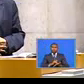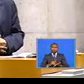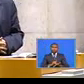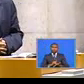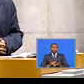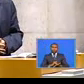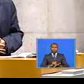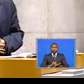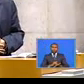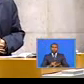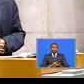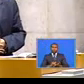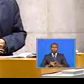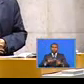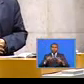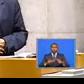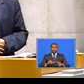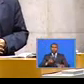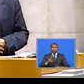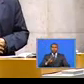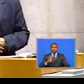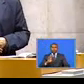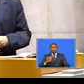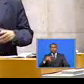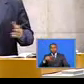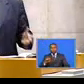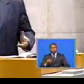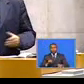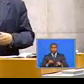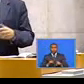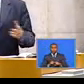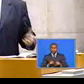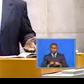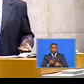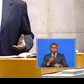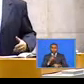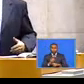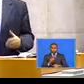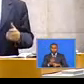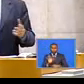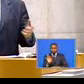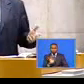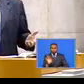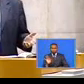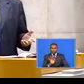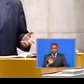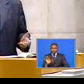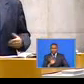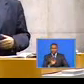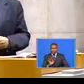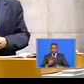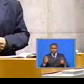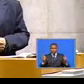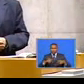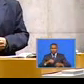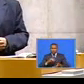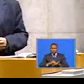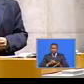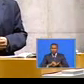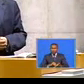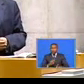Infraestrutura Urbana, por absoluto desleixo, incompetência, não sei que nome para